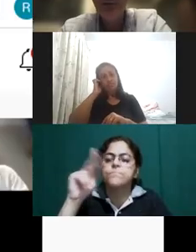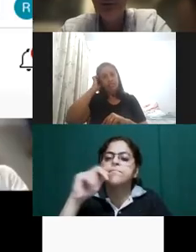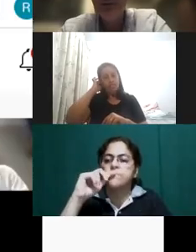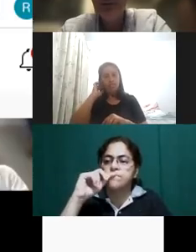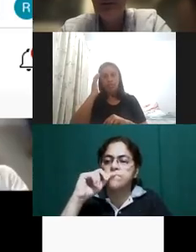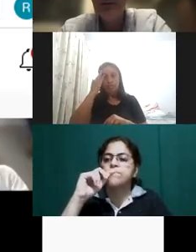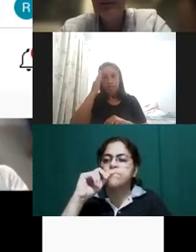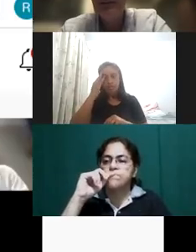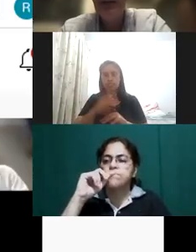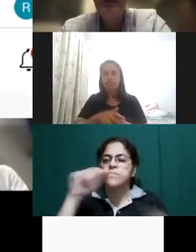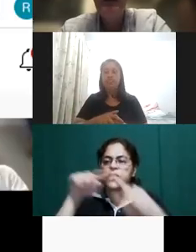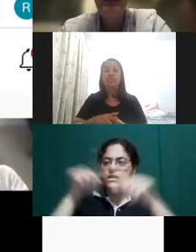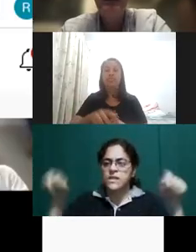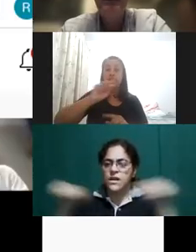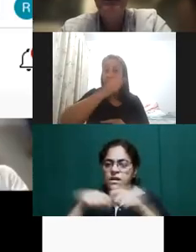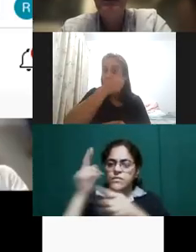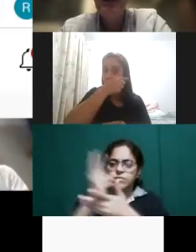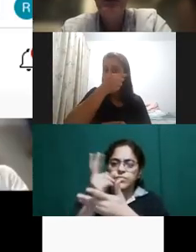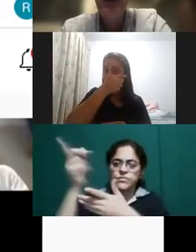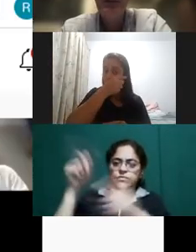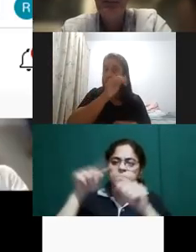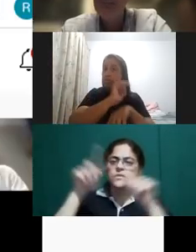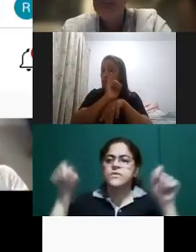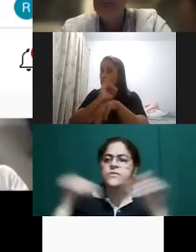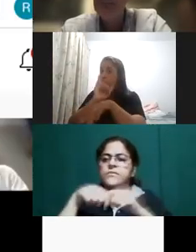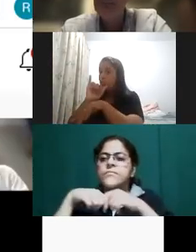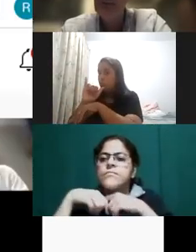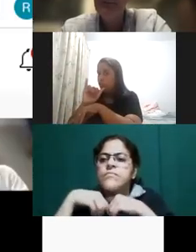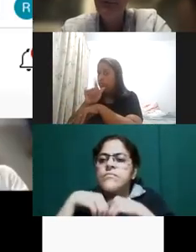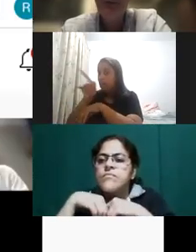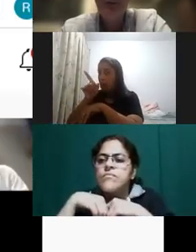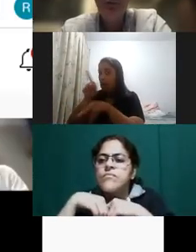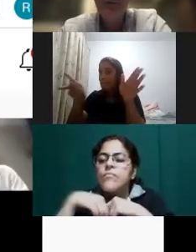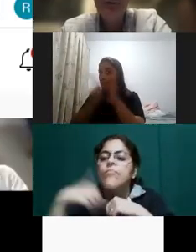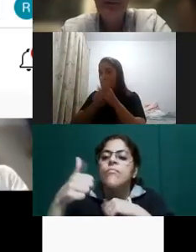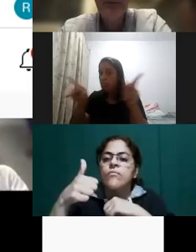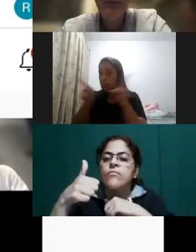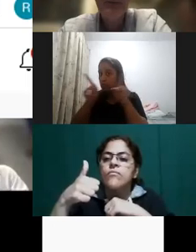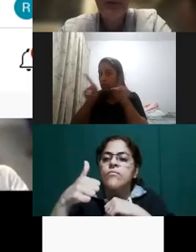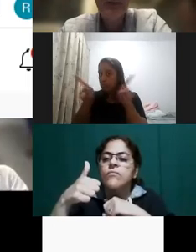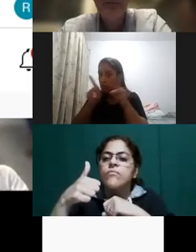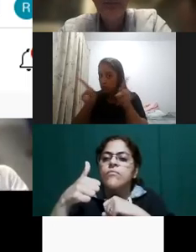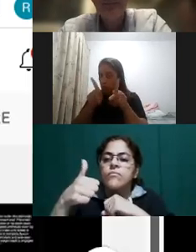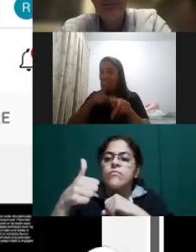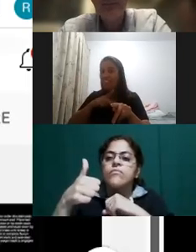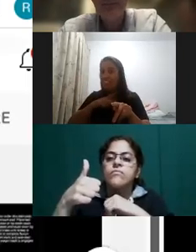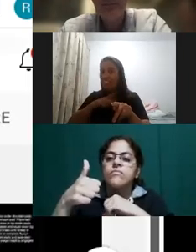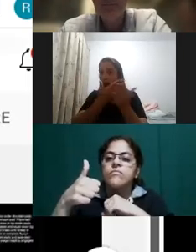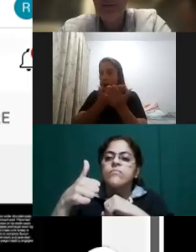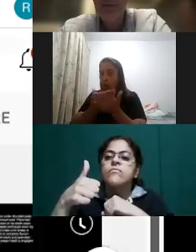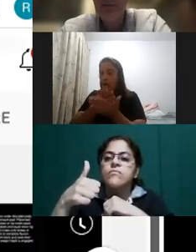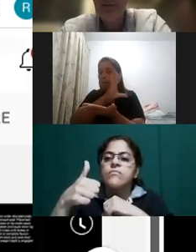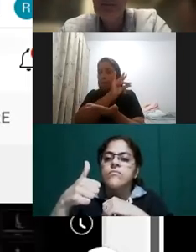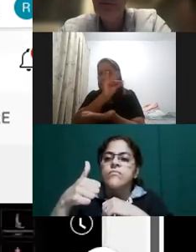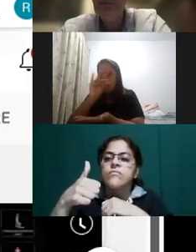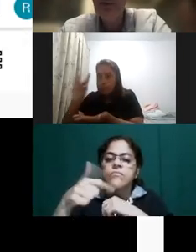aulas de todas essas análises aqui lá no canal. Tá? Se tiverem dúvidas aí para estudar, né?